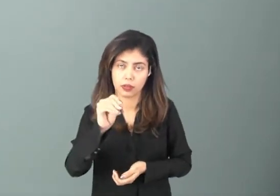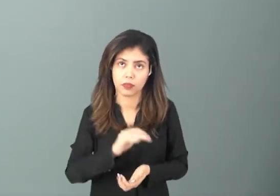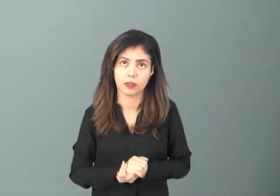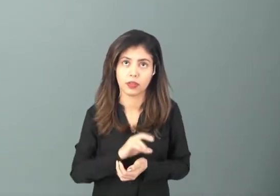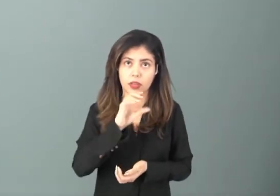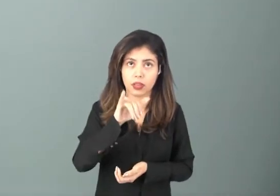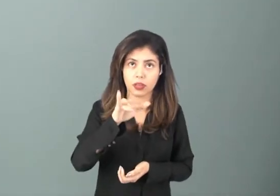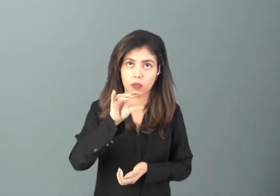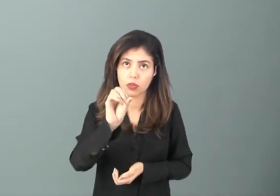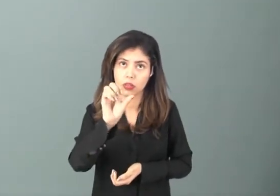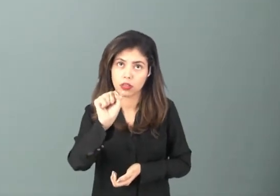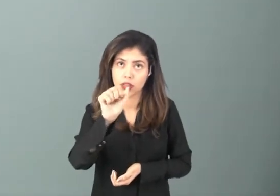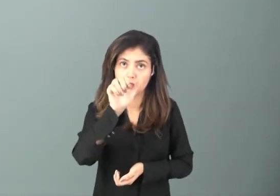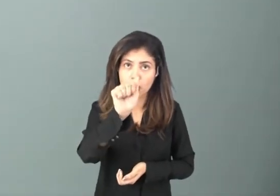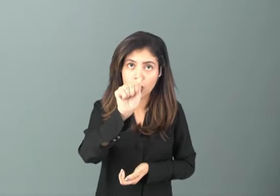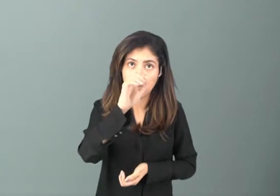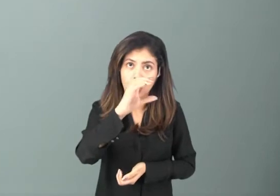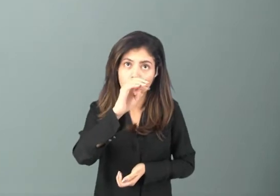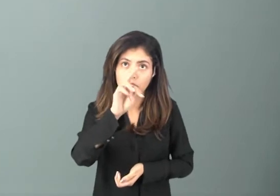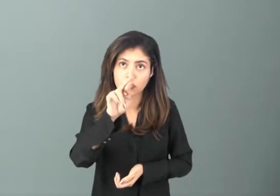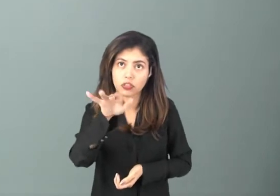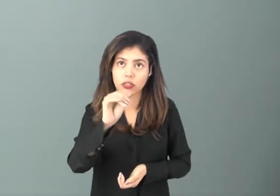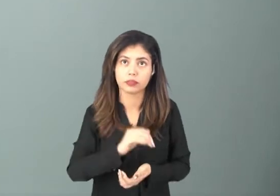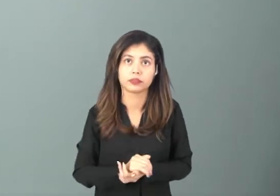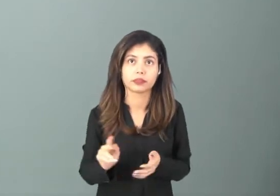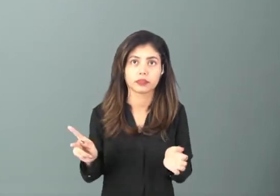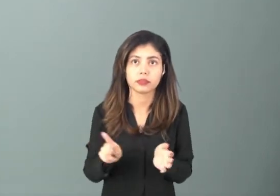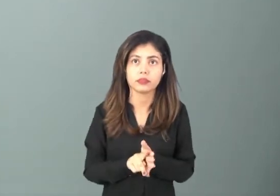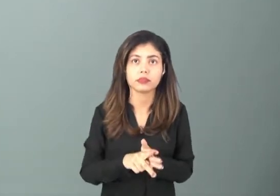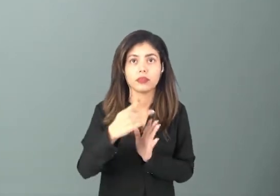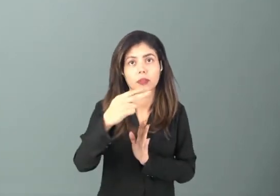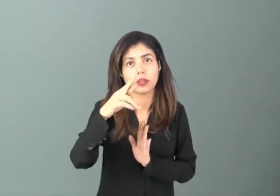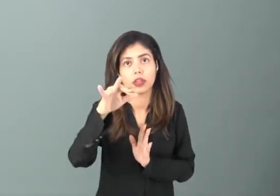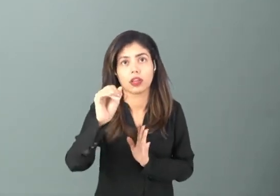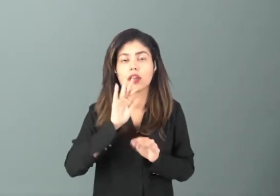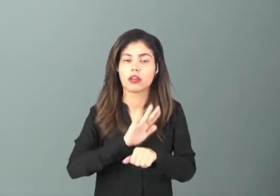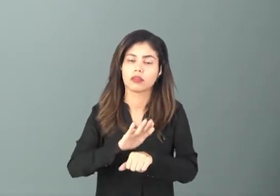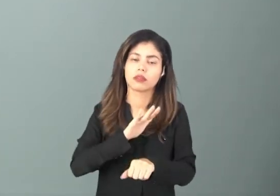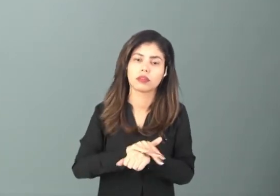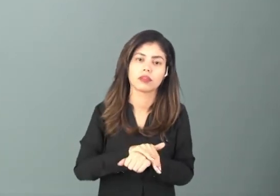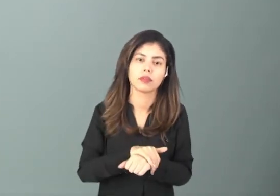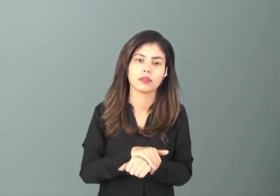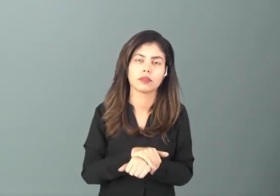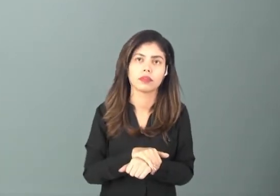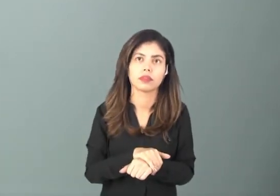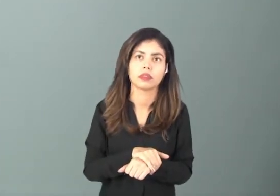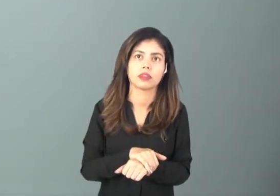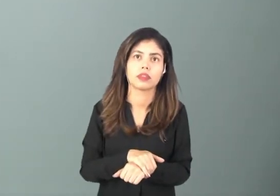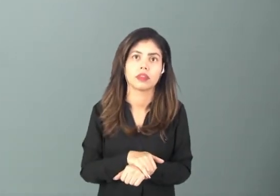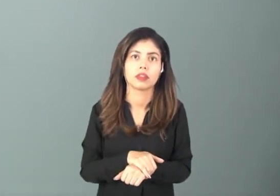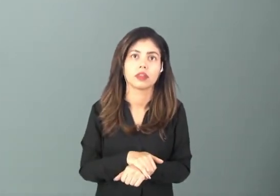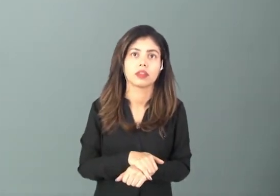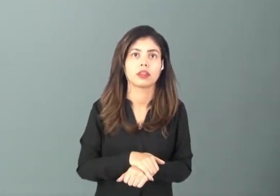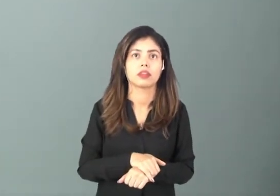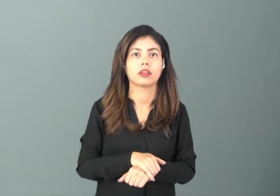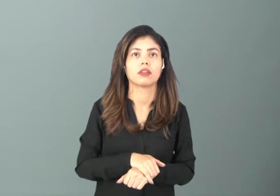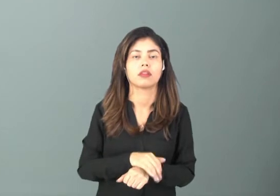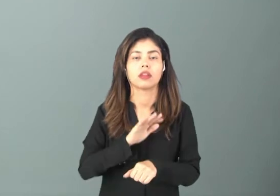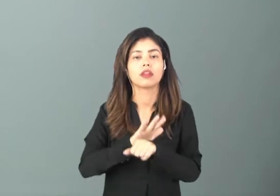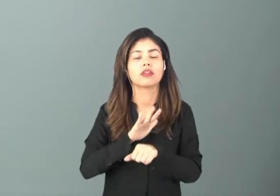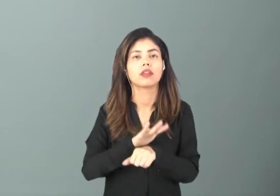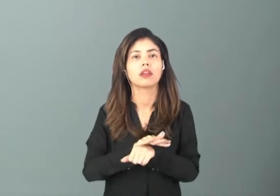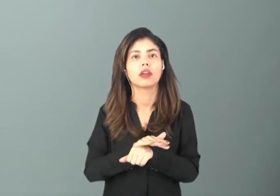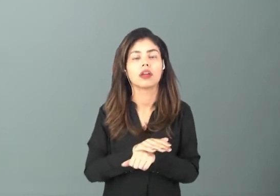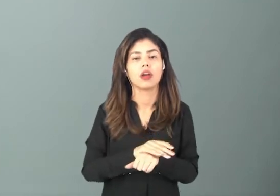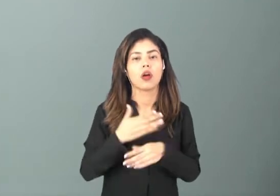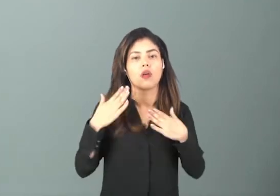de miosina e actina que são as proteínas que vão ajudar né aliás que você as fibras que